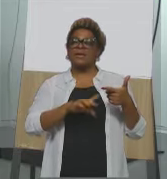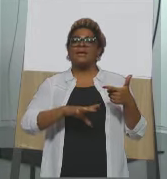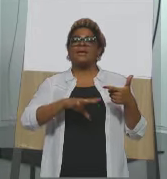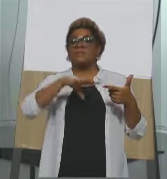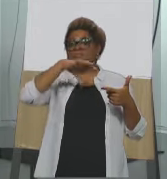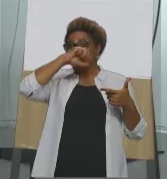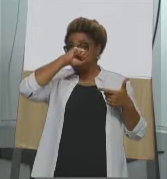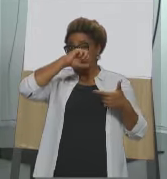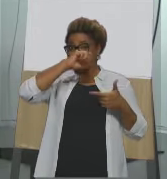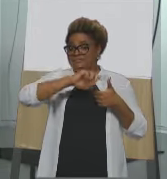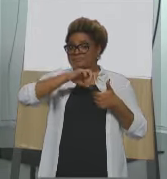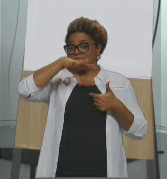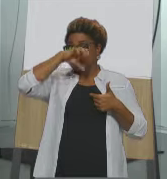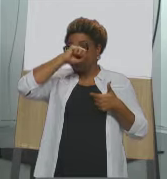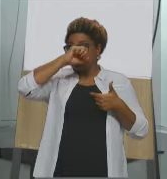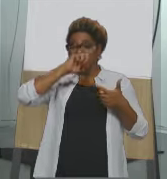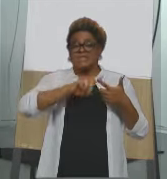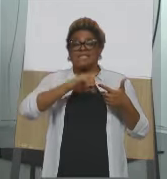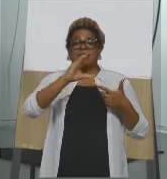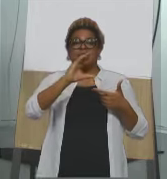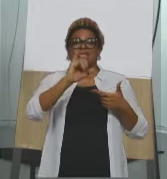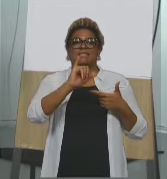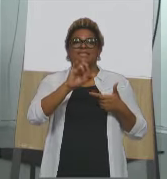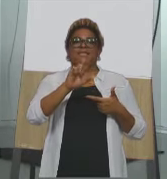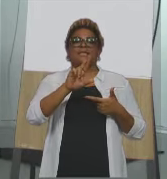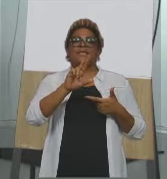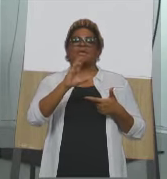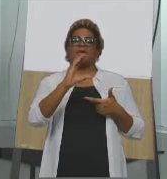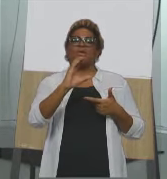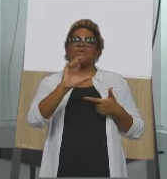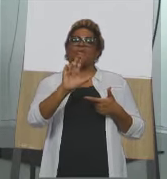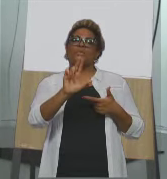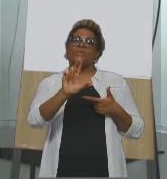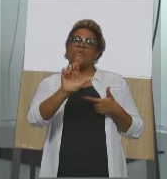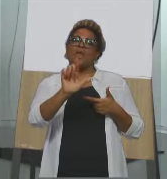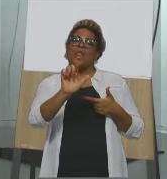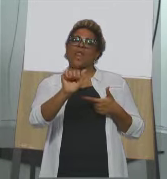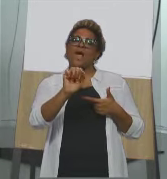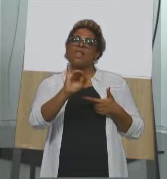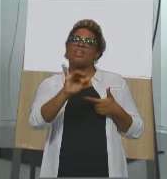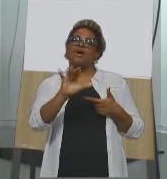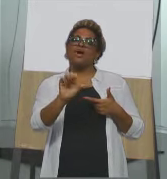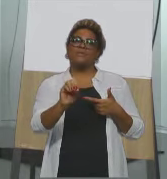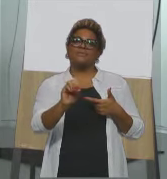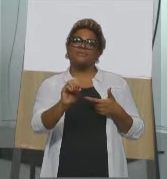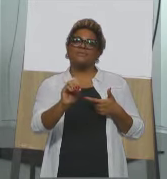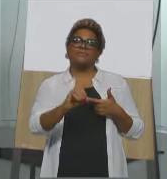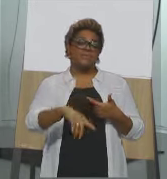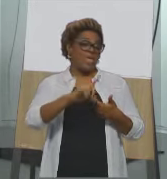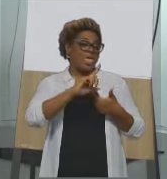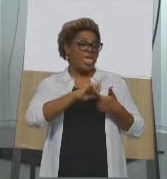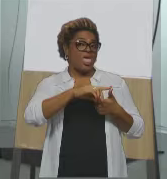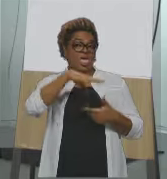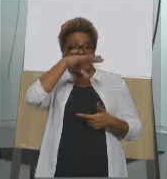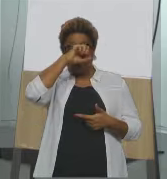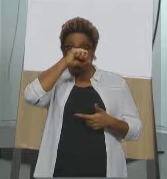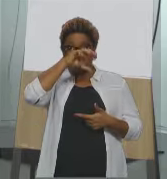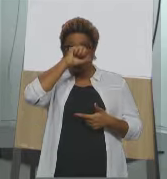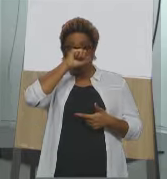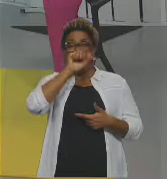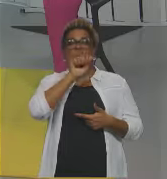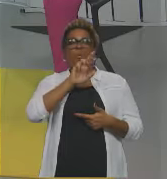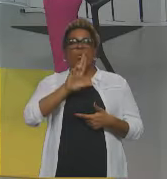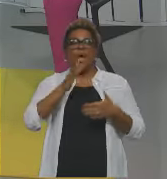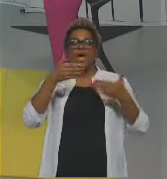sistema respiratório, você respira, esse oxigênio chega até o seu pulmão purificado,